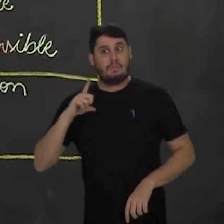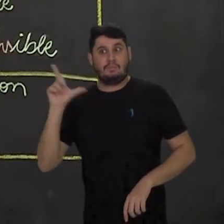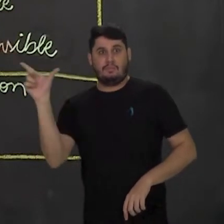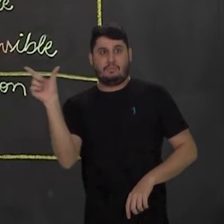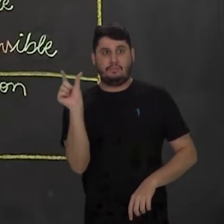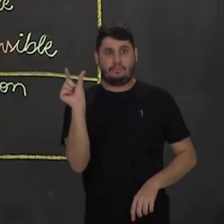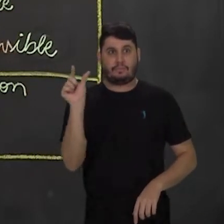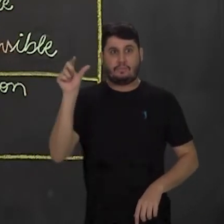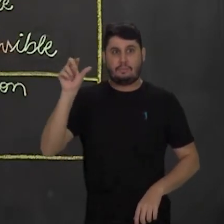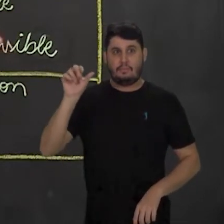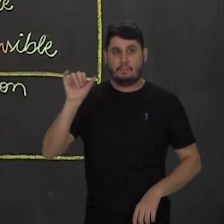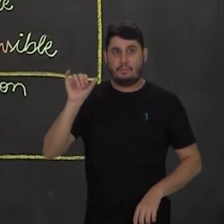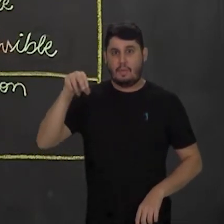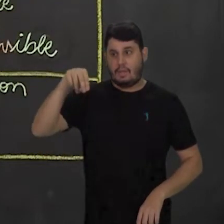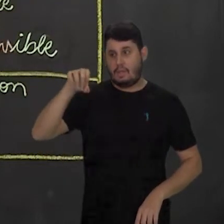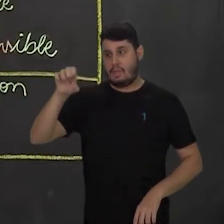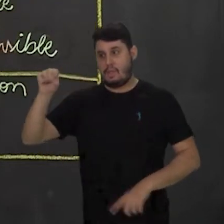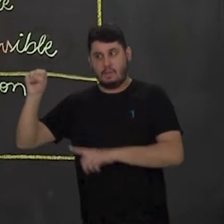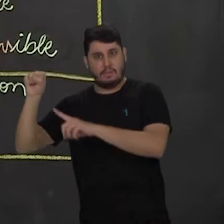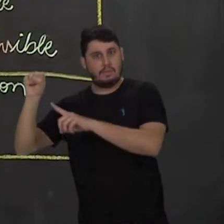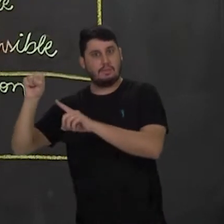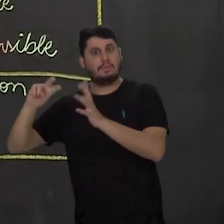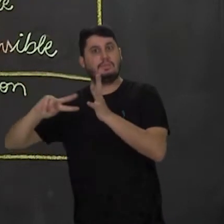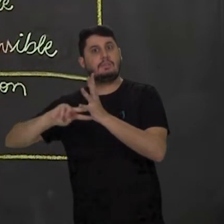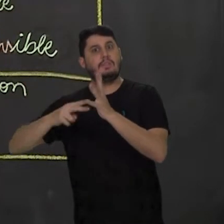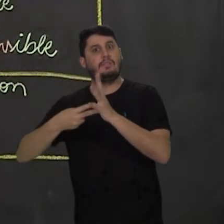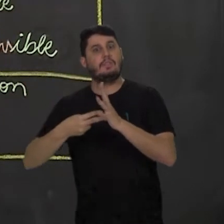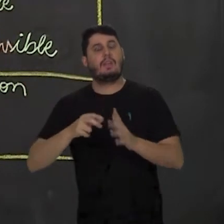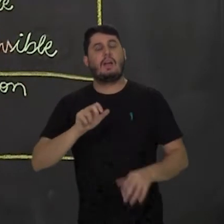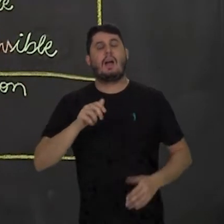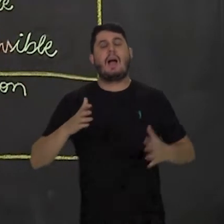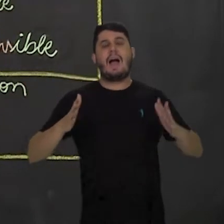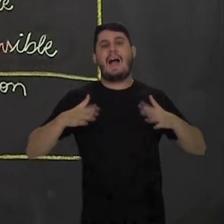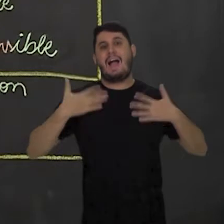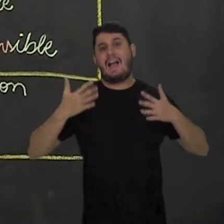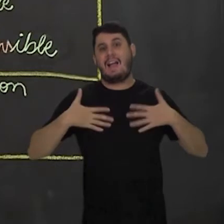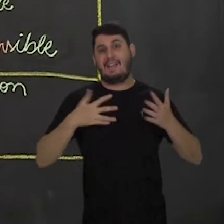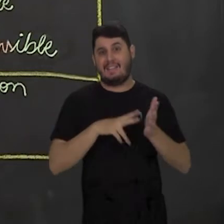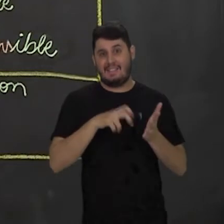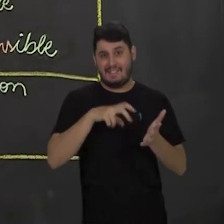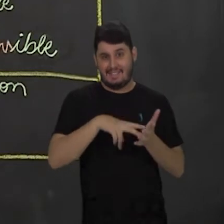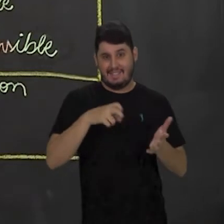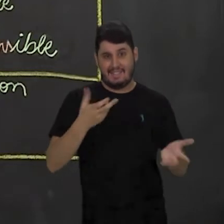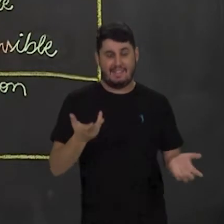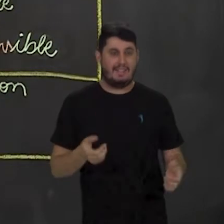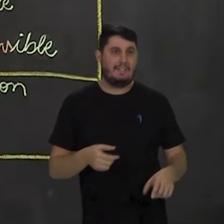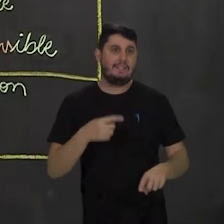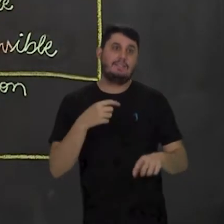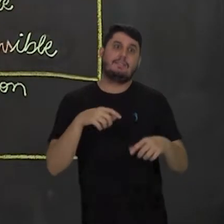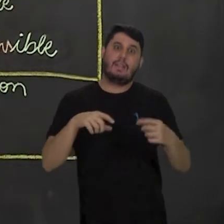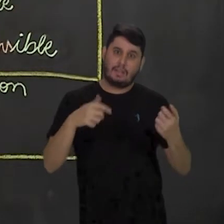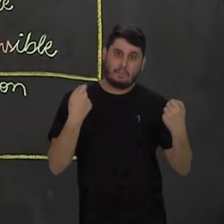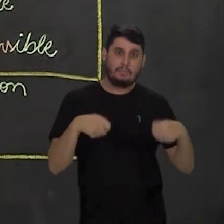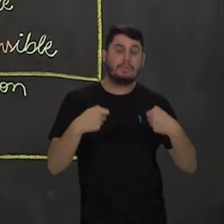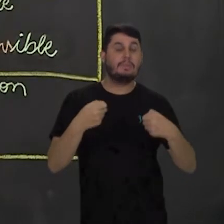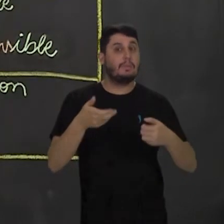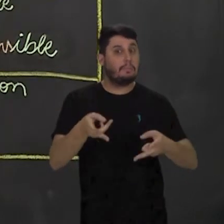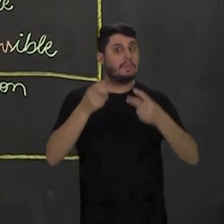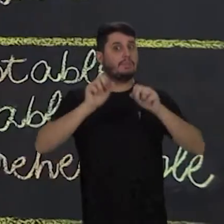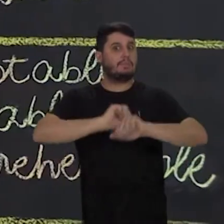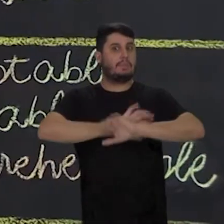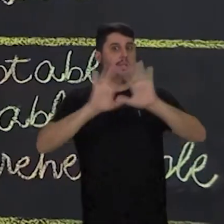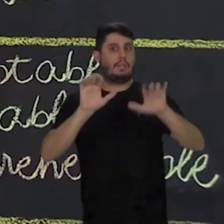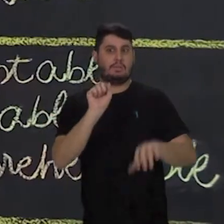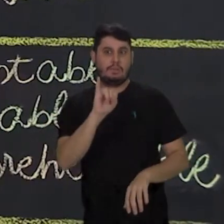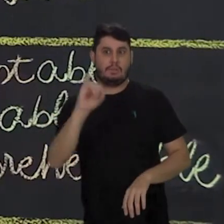alegre adjetivo virou alegria, um substantivo. Então, entendem? No momento em que você acrescenta um ou outro, no caso do sufixo,